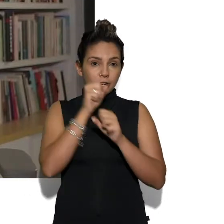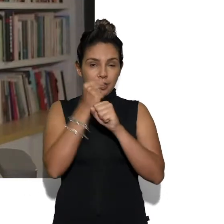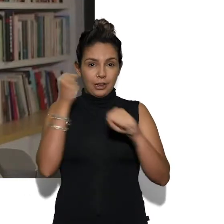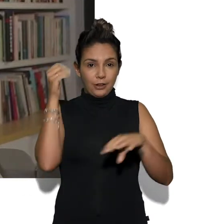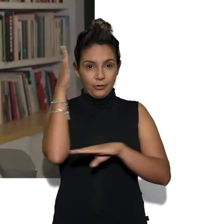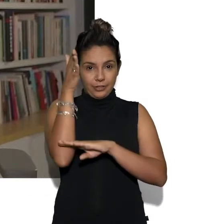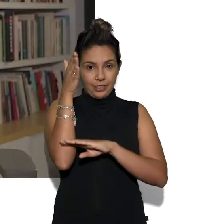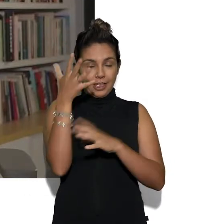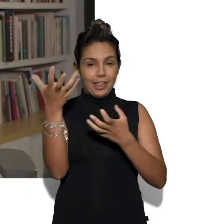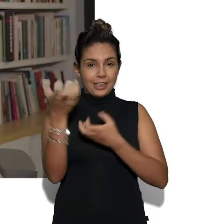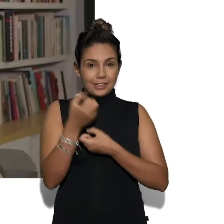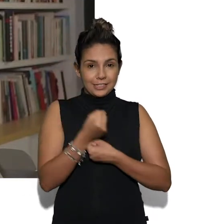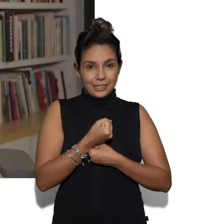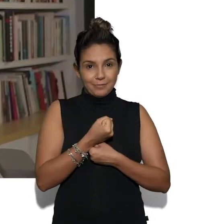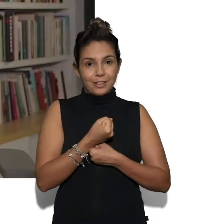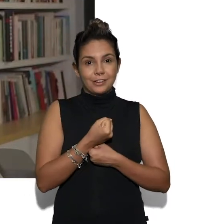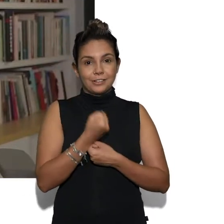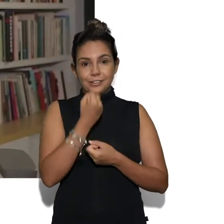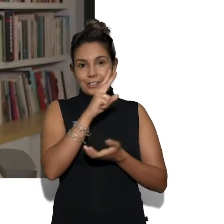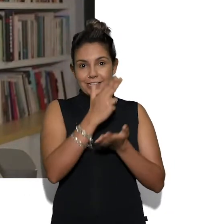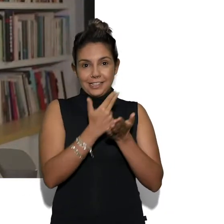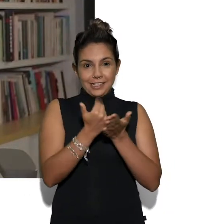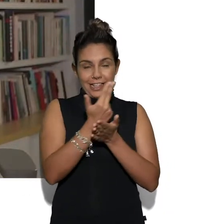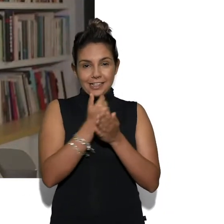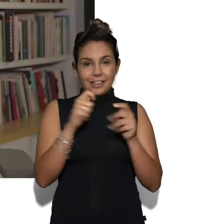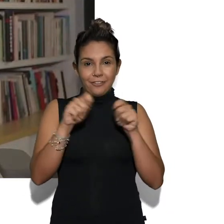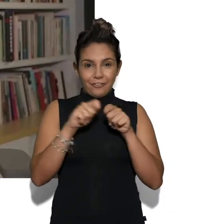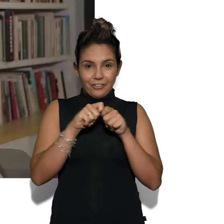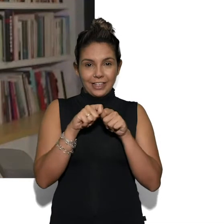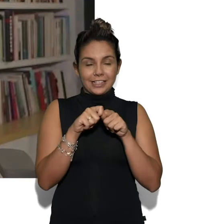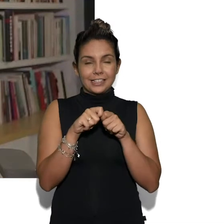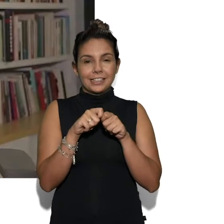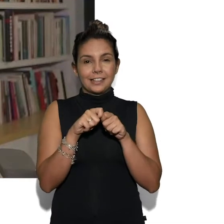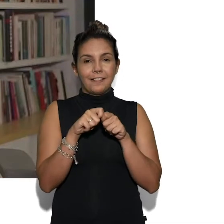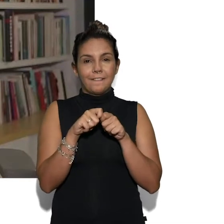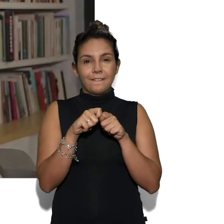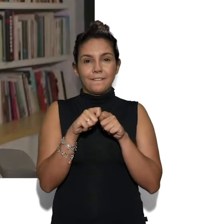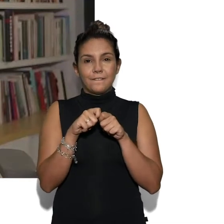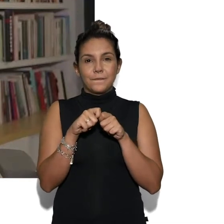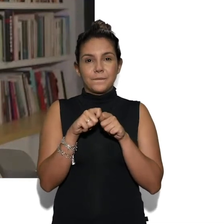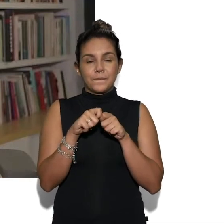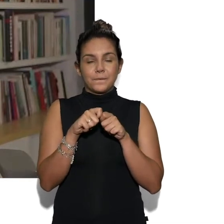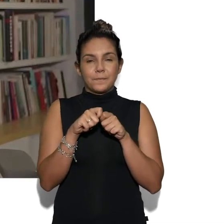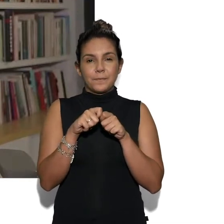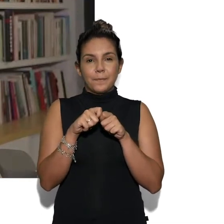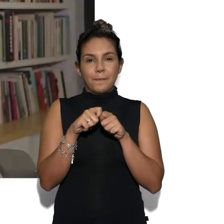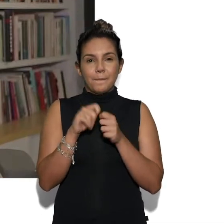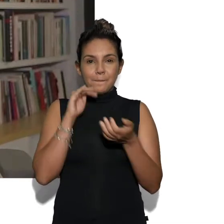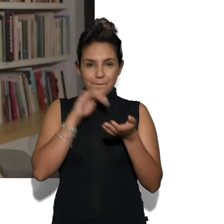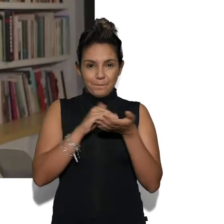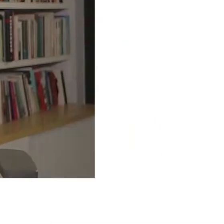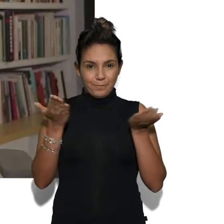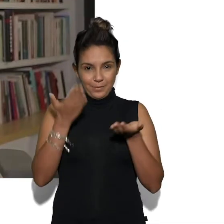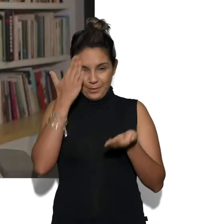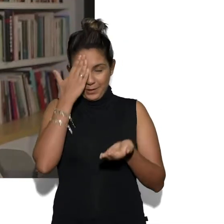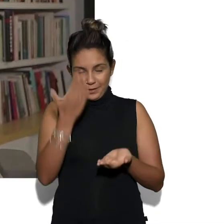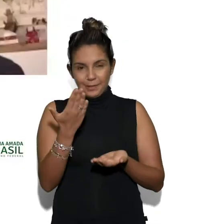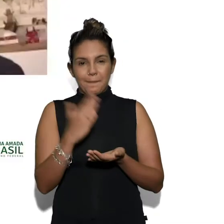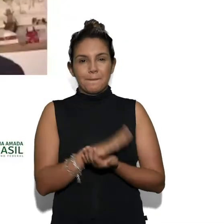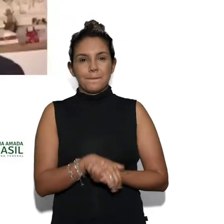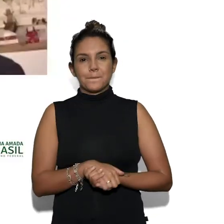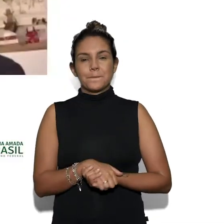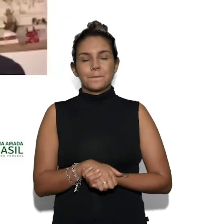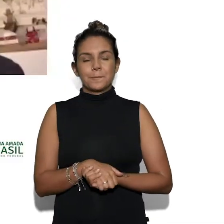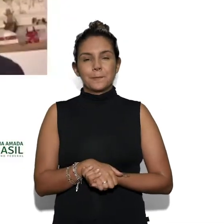Hotel receberam os desenhos que você fez, tá? E são gratos até hoje, tá?